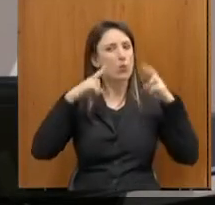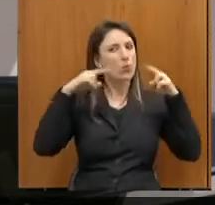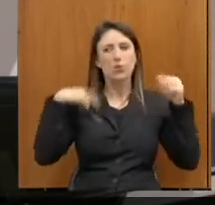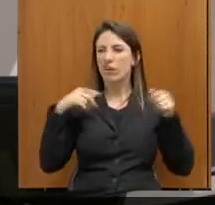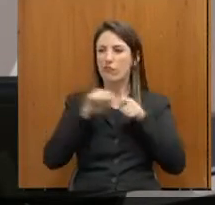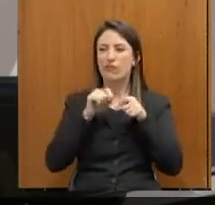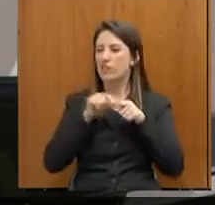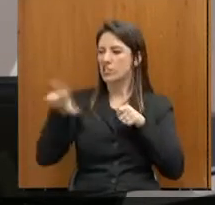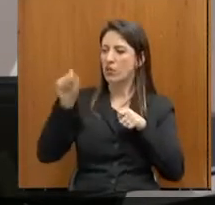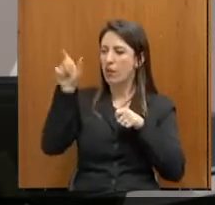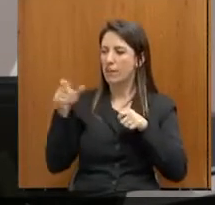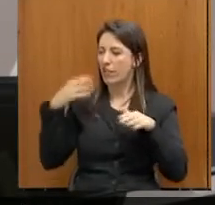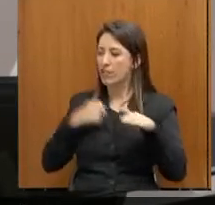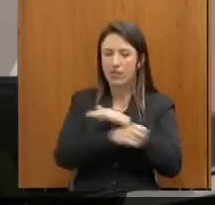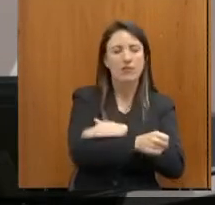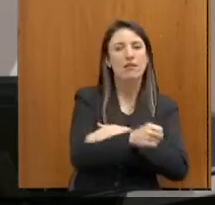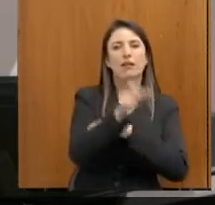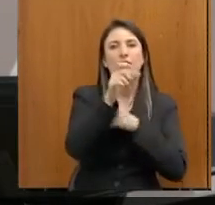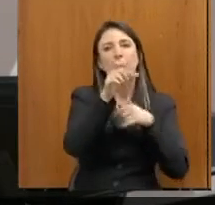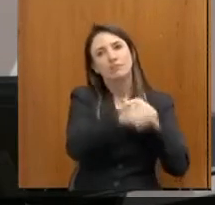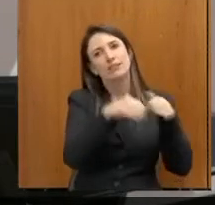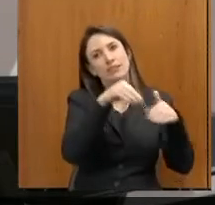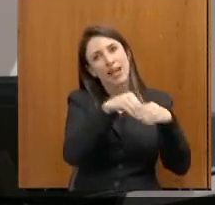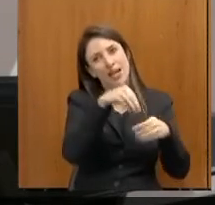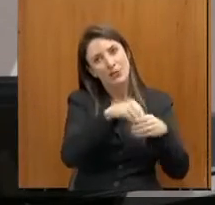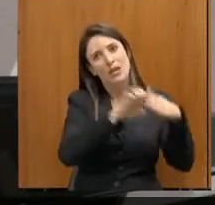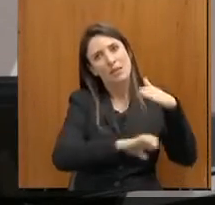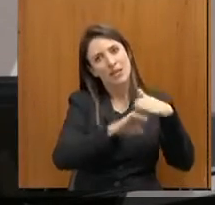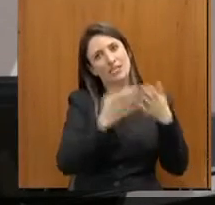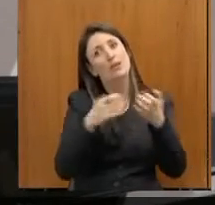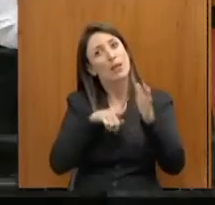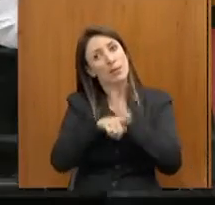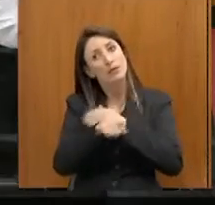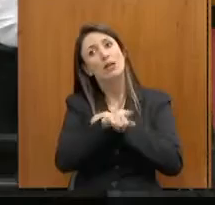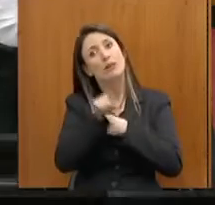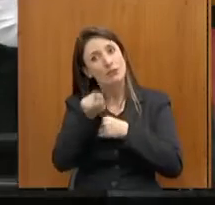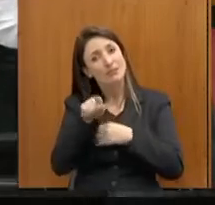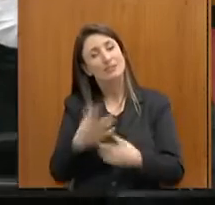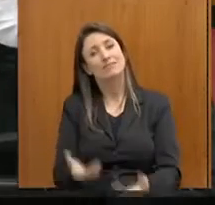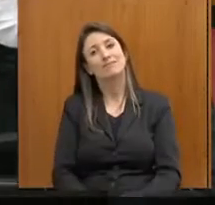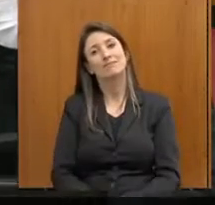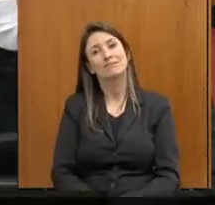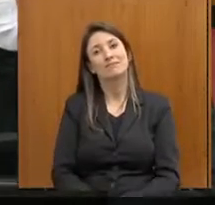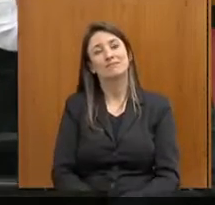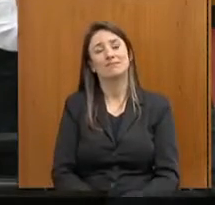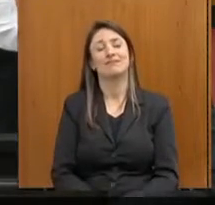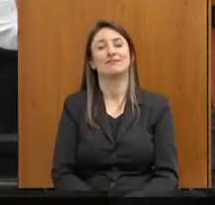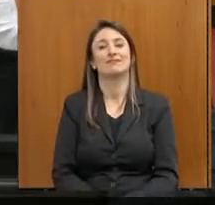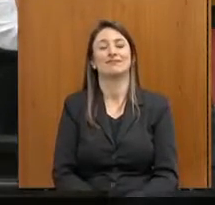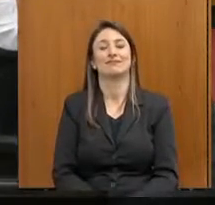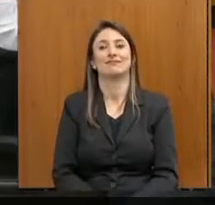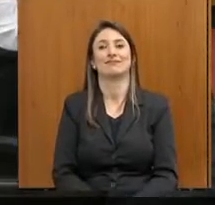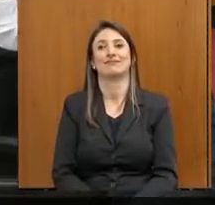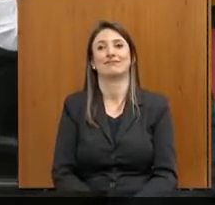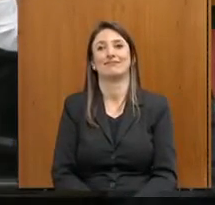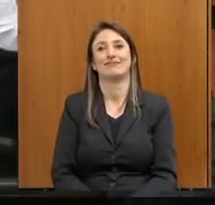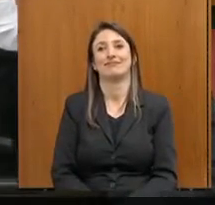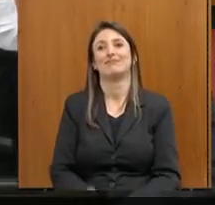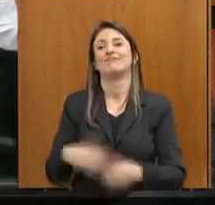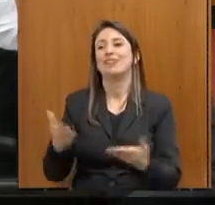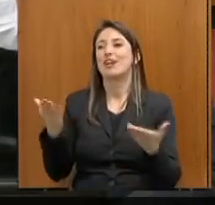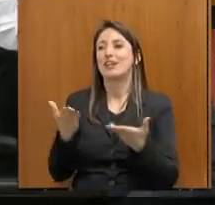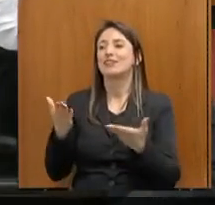gabinete Então queria essas duas perguntas para vossa excelência o passo a palavra silêncio senhor Reynaldo passanezi